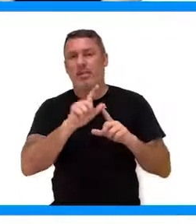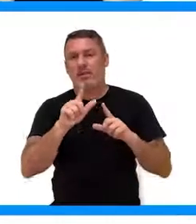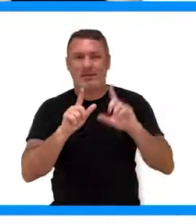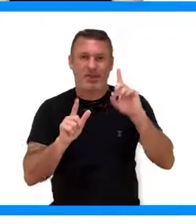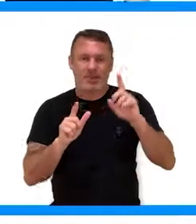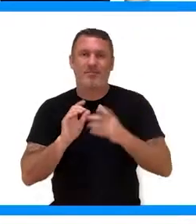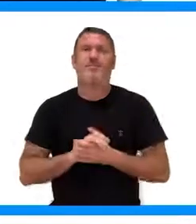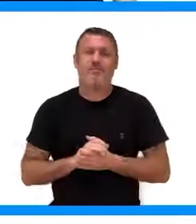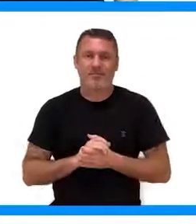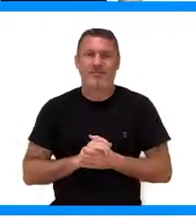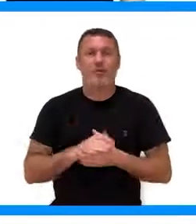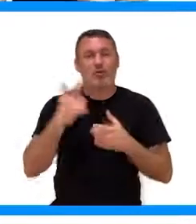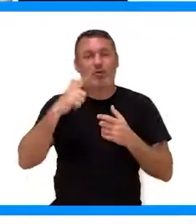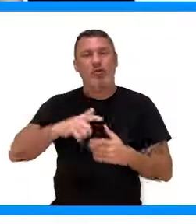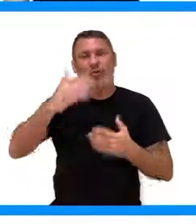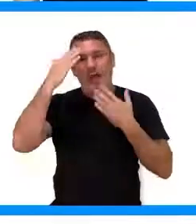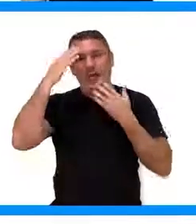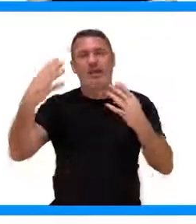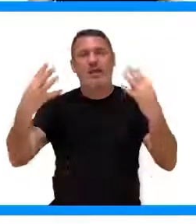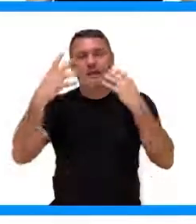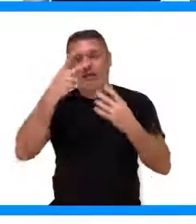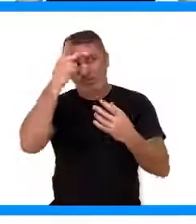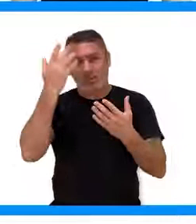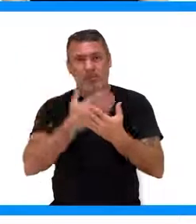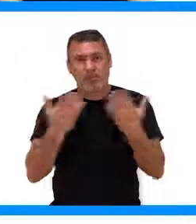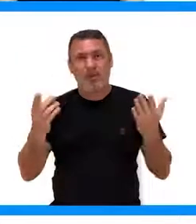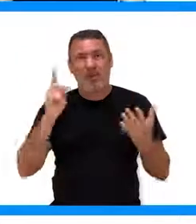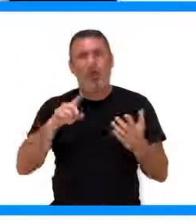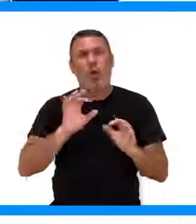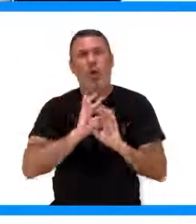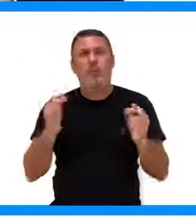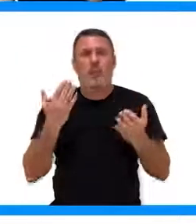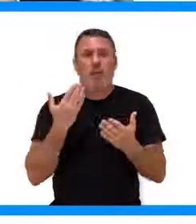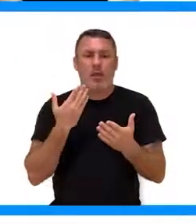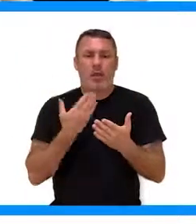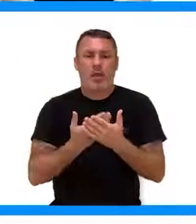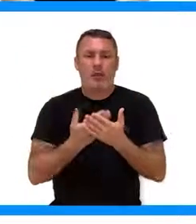alternativa correta, letra D. Mais uma vez agradeço pela sua atenção